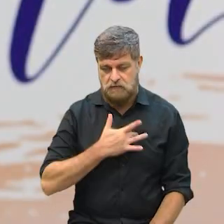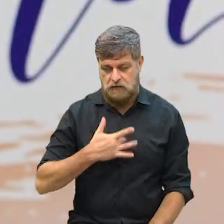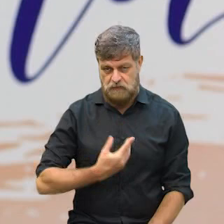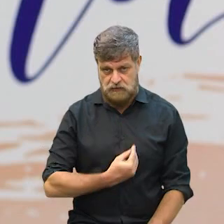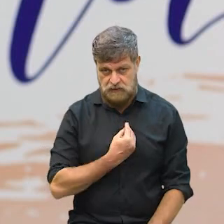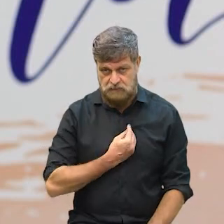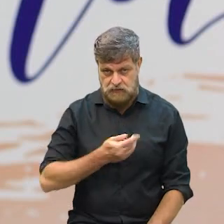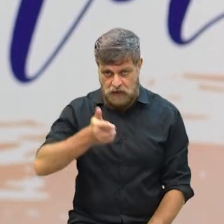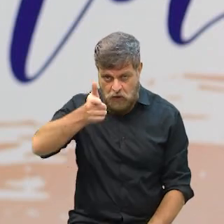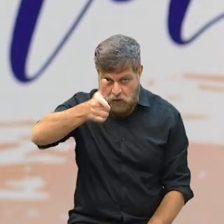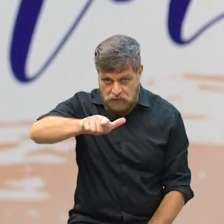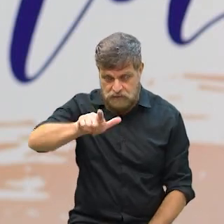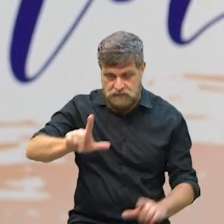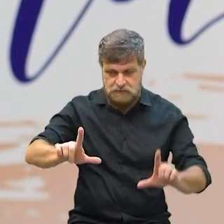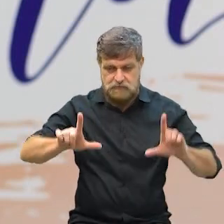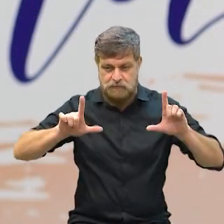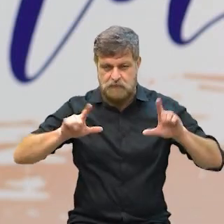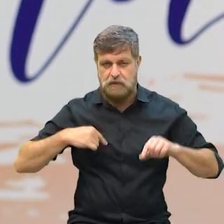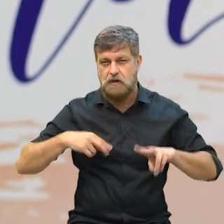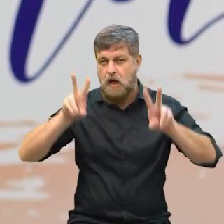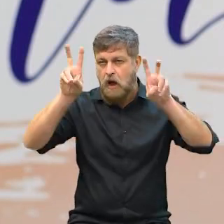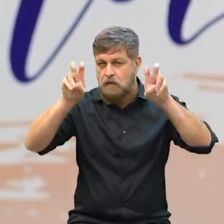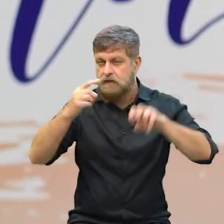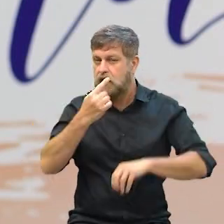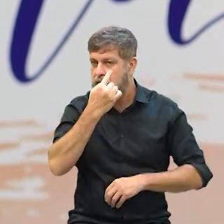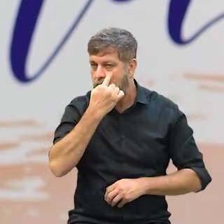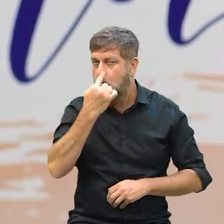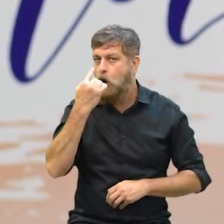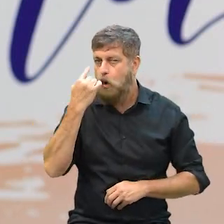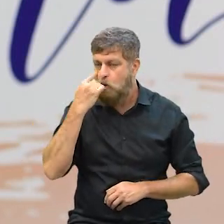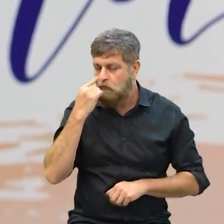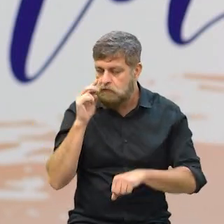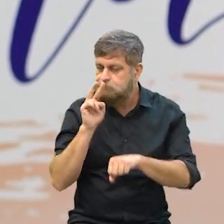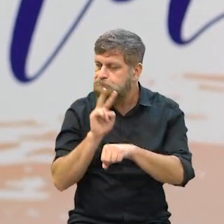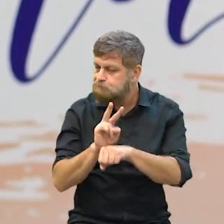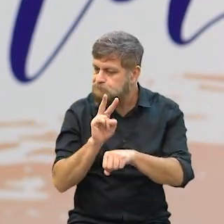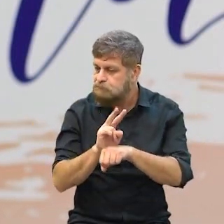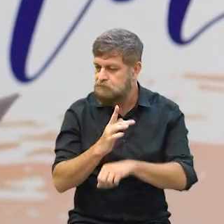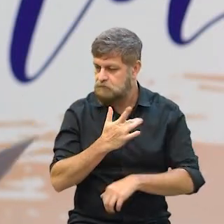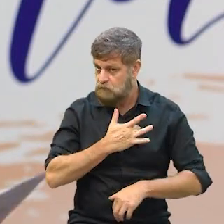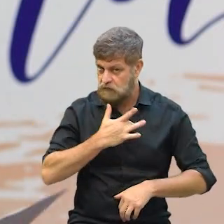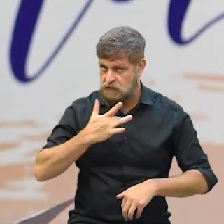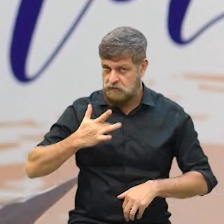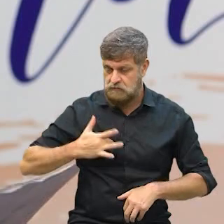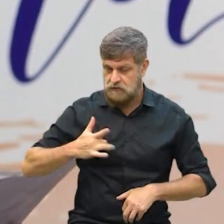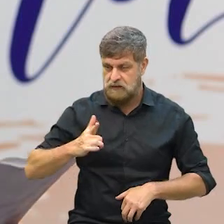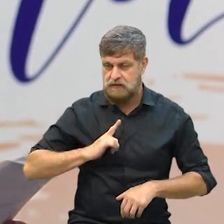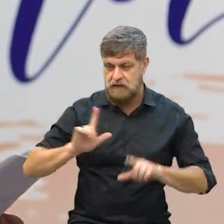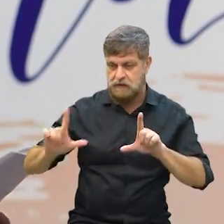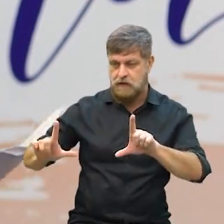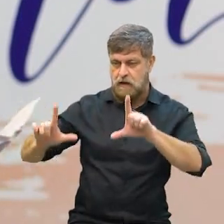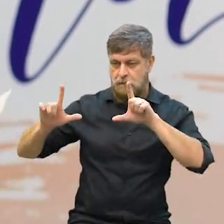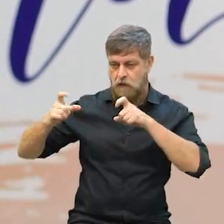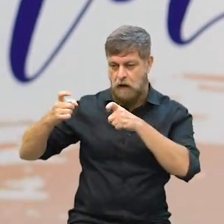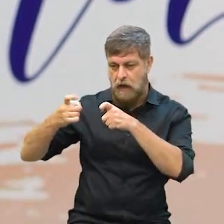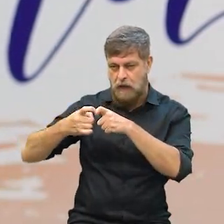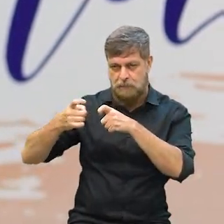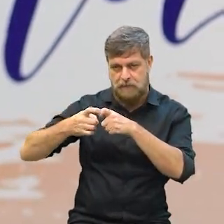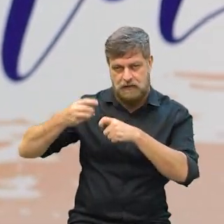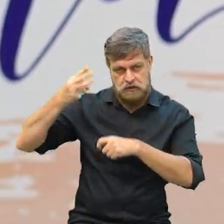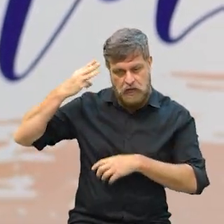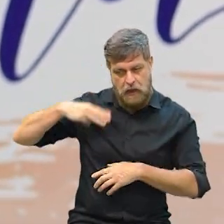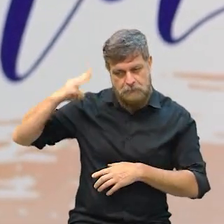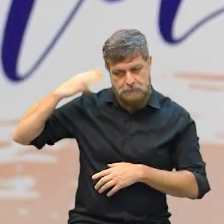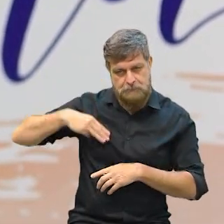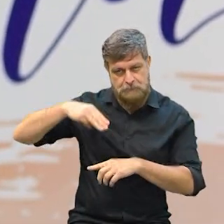Saúde é Vida de volta e hoje a gente está falando sobre a saúde dos nossos olhos. Estou recebendo aqui a oftalmologista Mayra